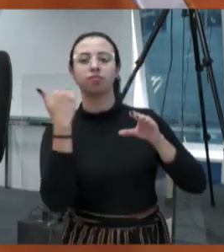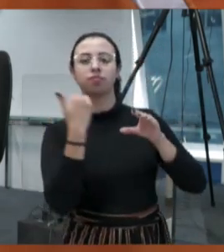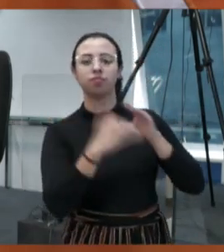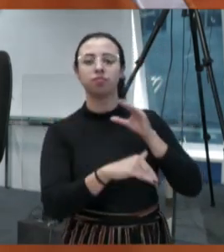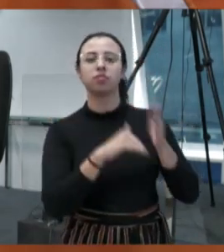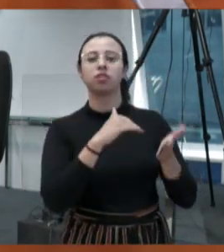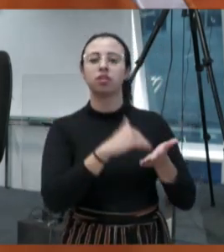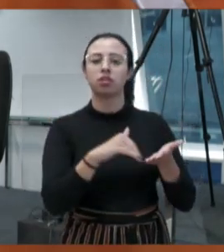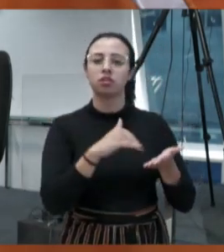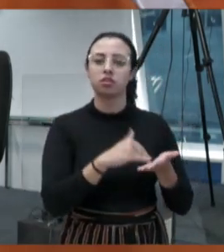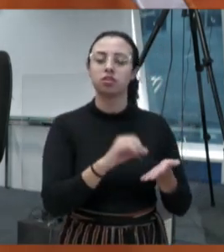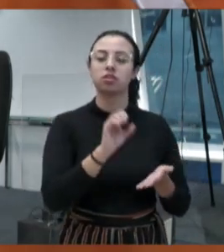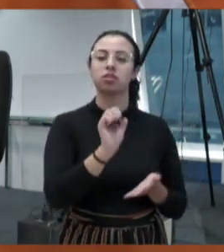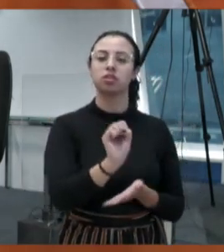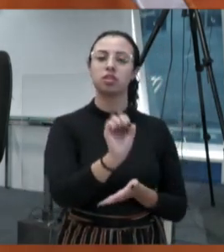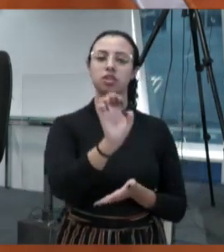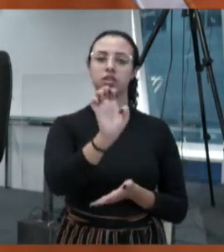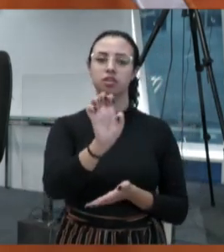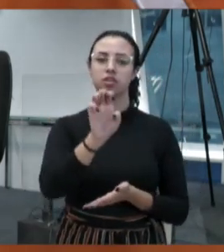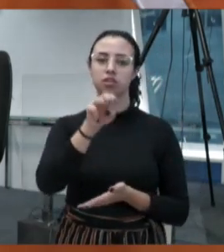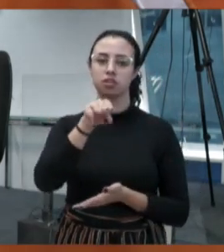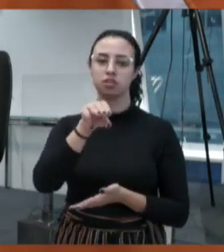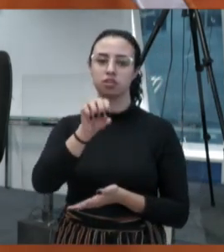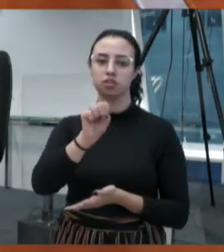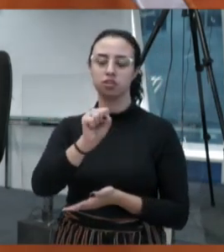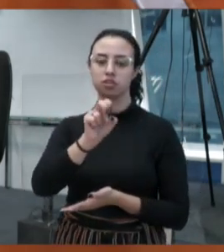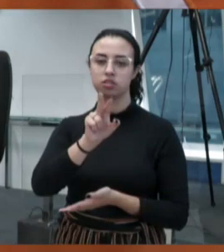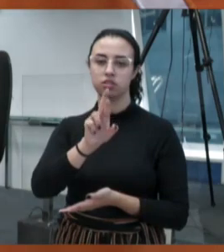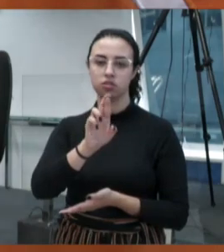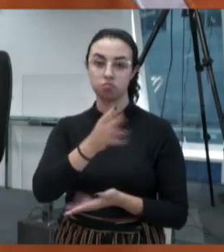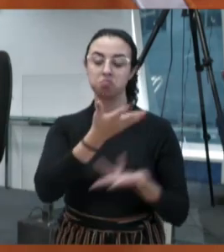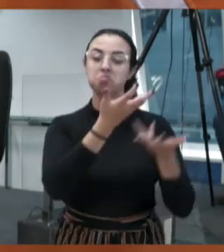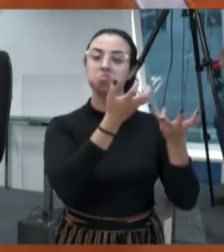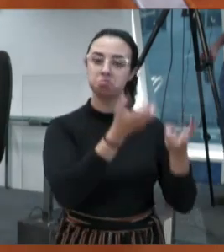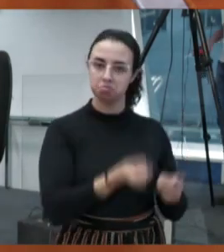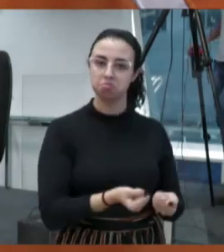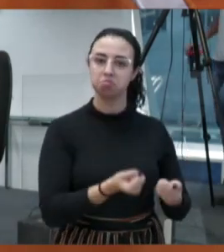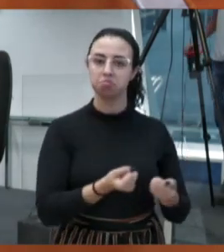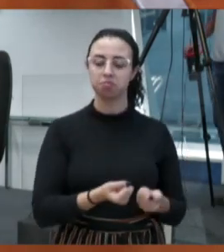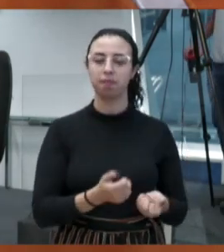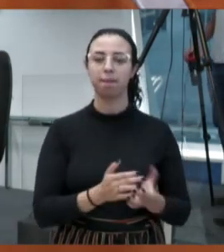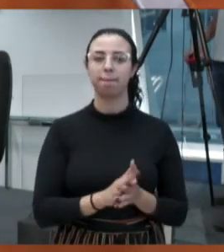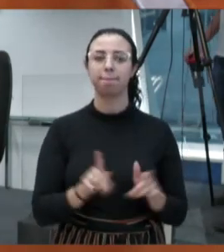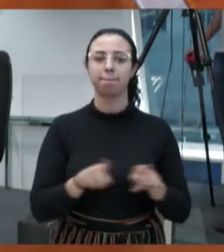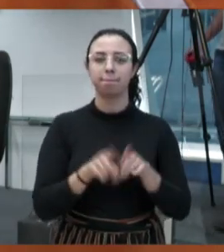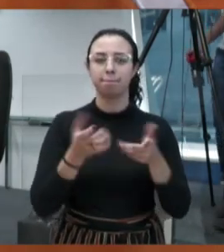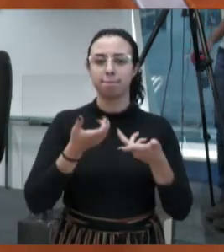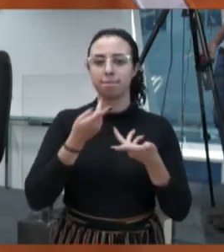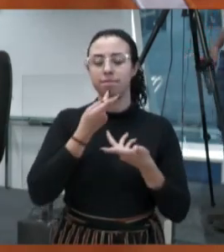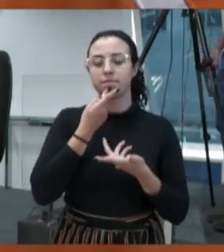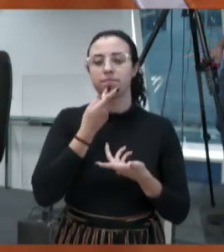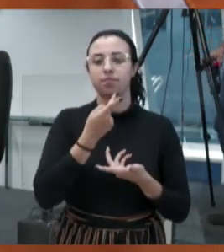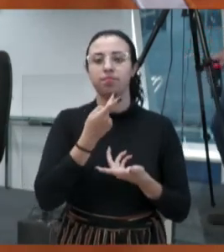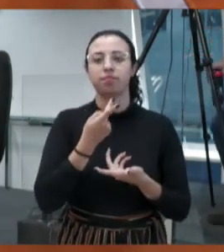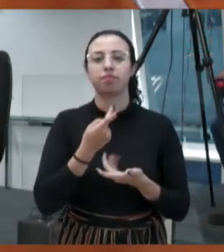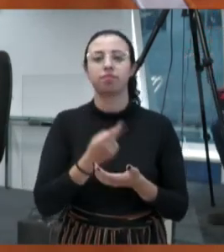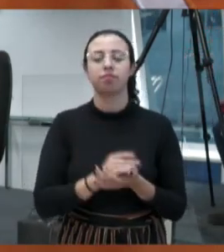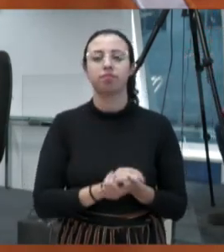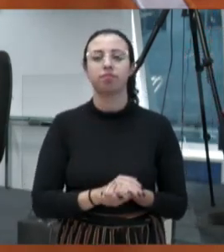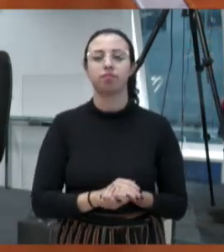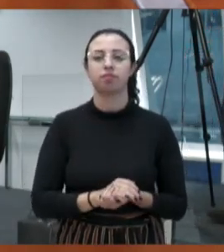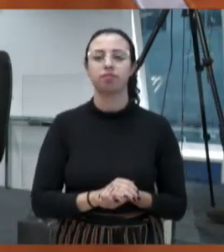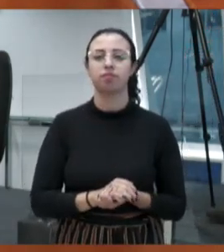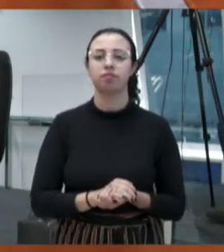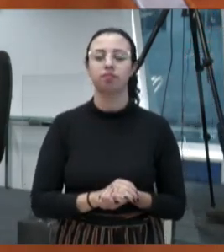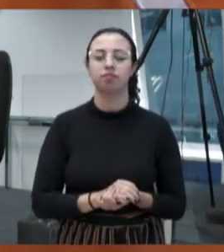a Censur, está nos atendendo aí ao pedido do povo do LP Pereira. Também gostaria de dizer, né, que tem recebido aqui, às